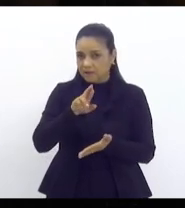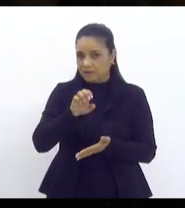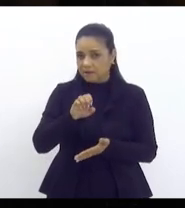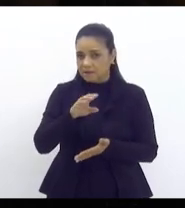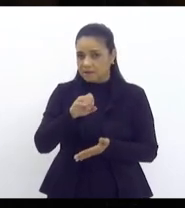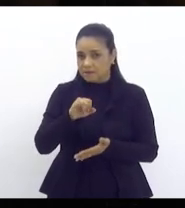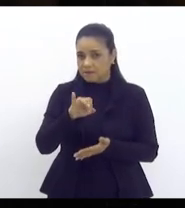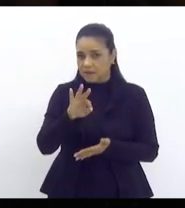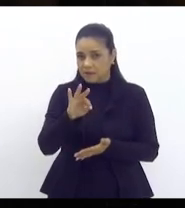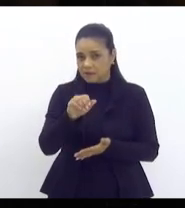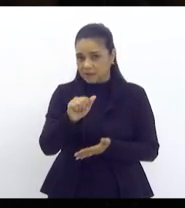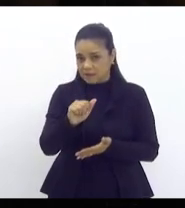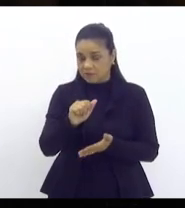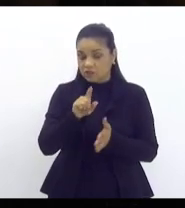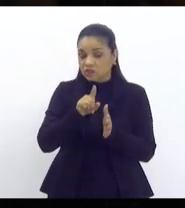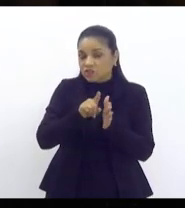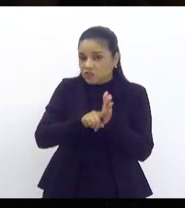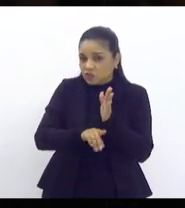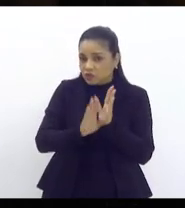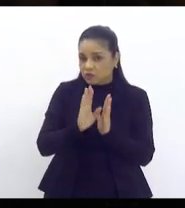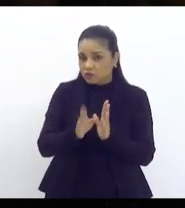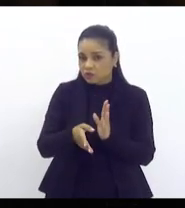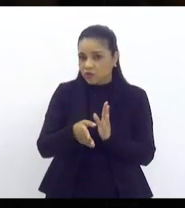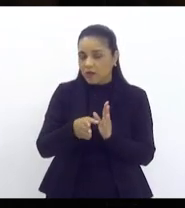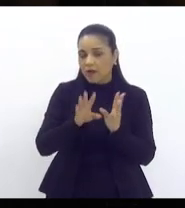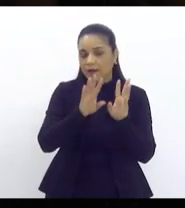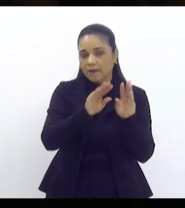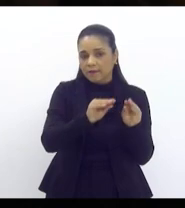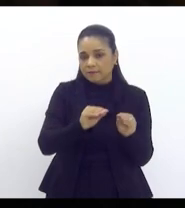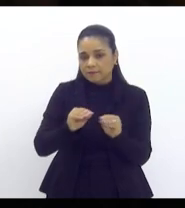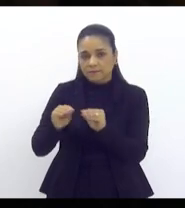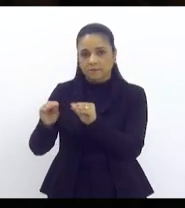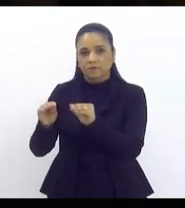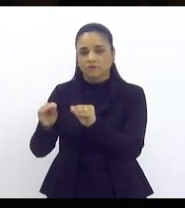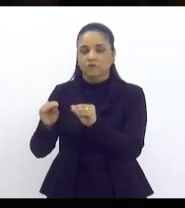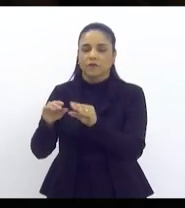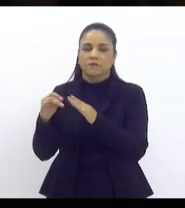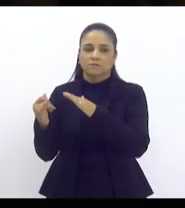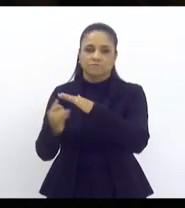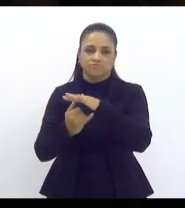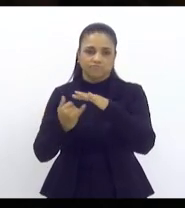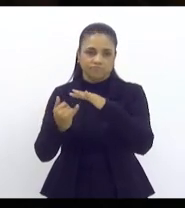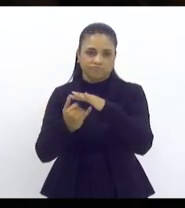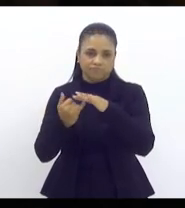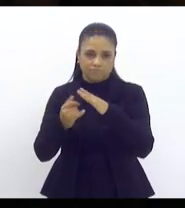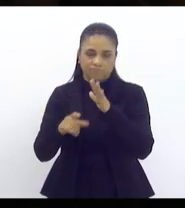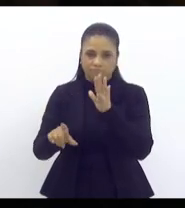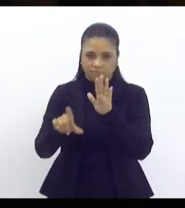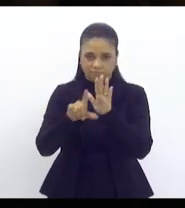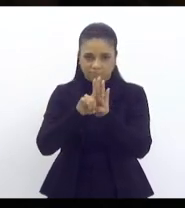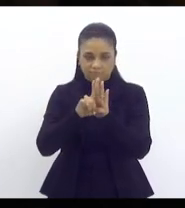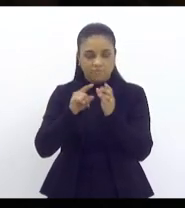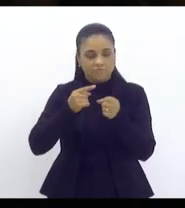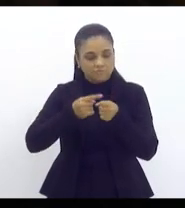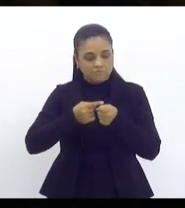já descontado todas as transferências constitucionais e legais para os